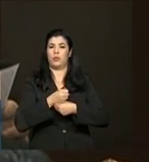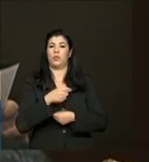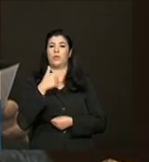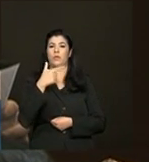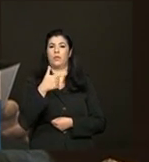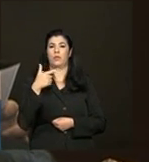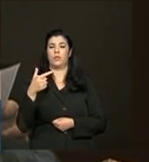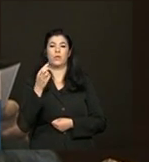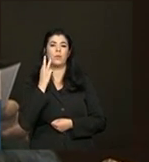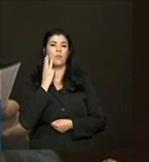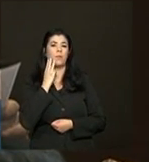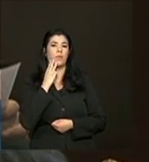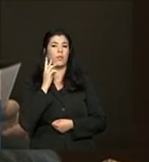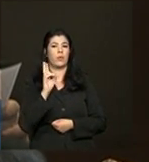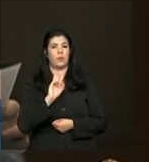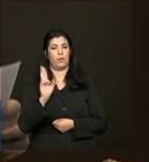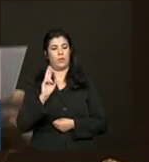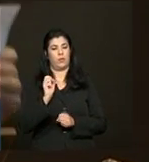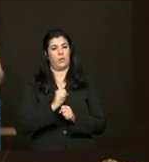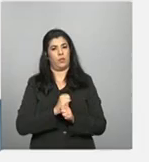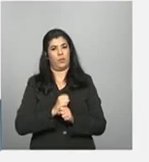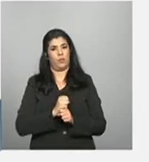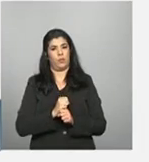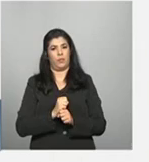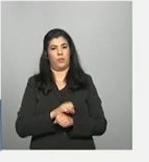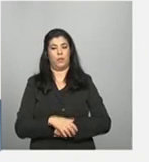R$ 22 milhões de reais ano.